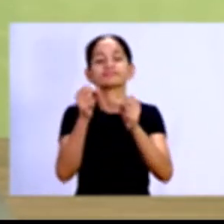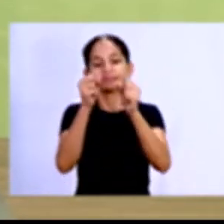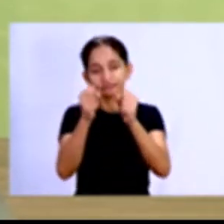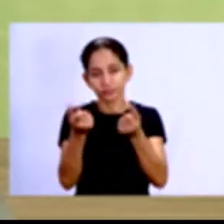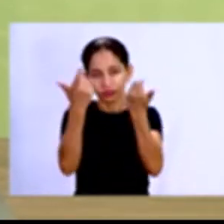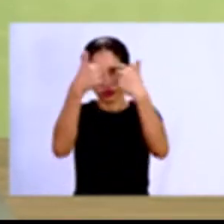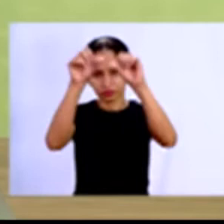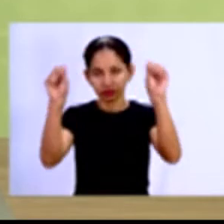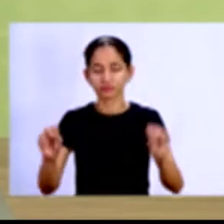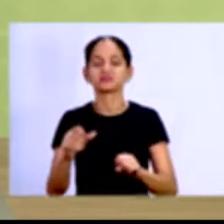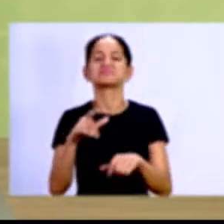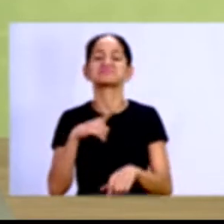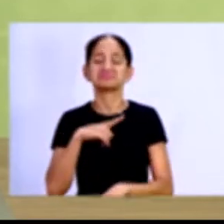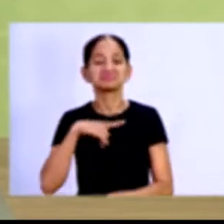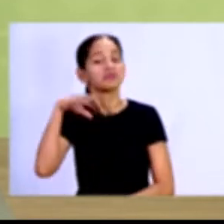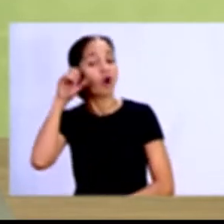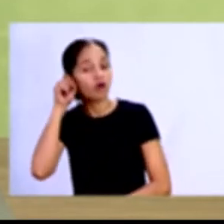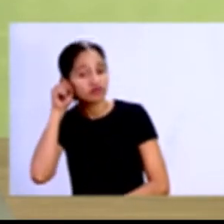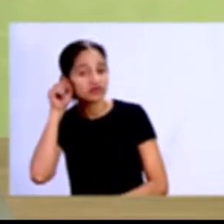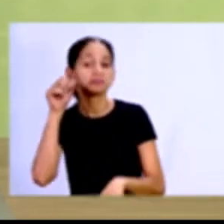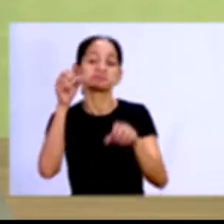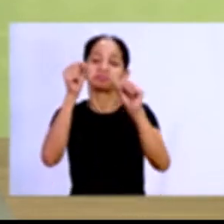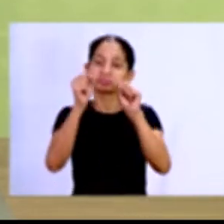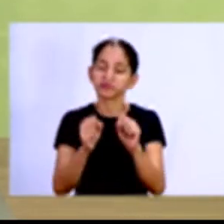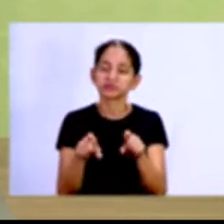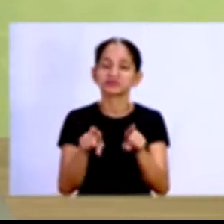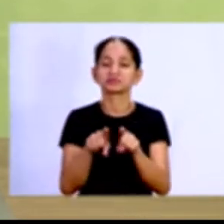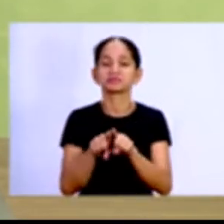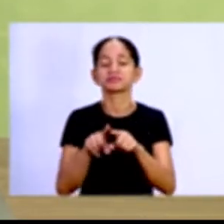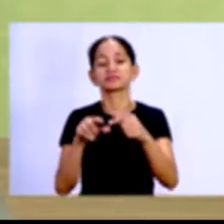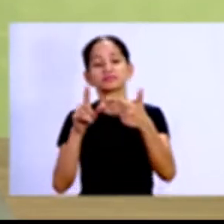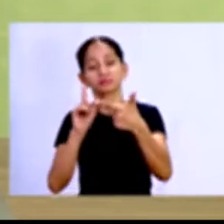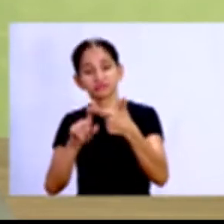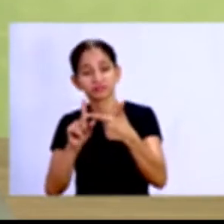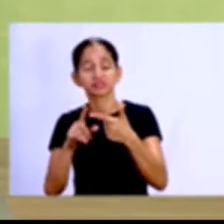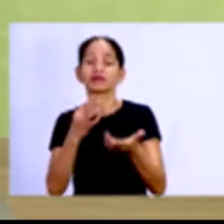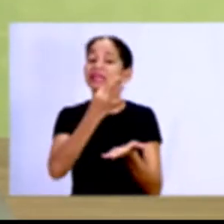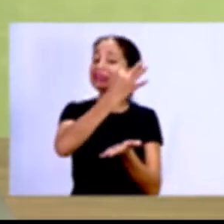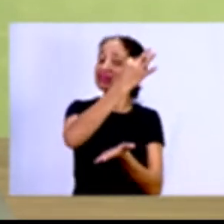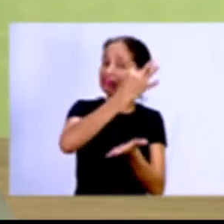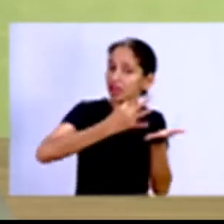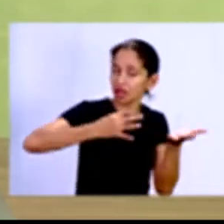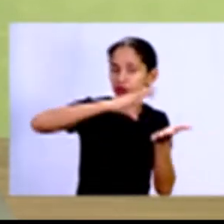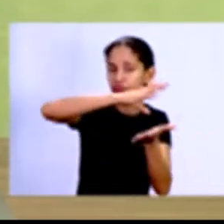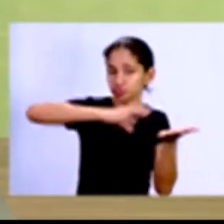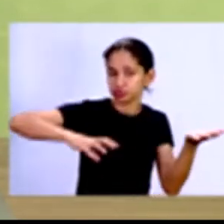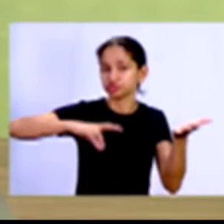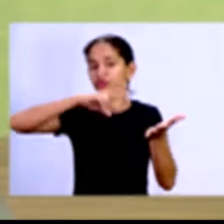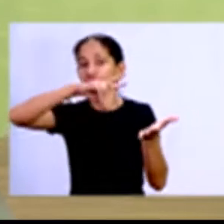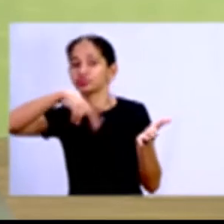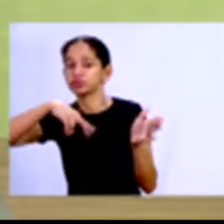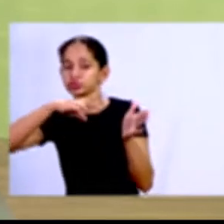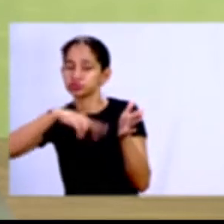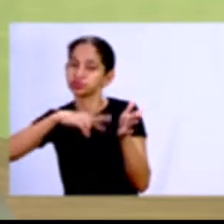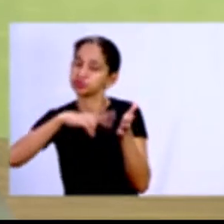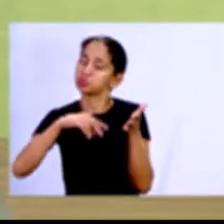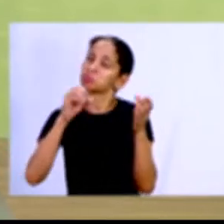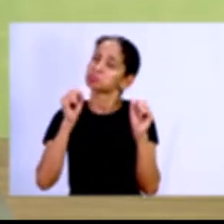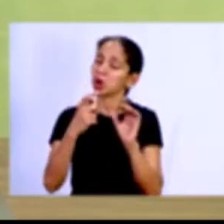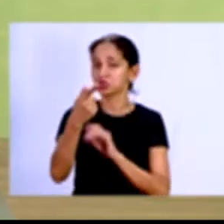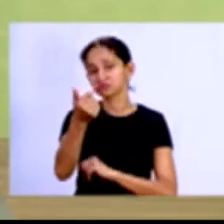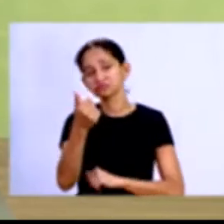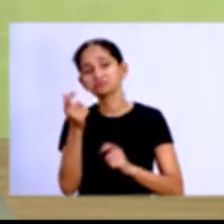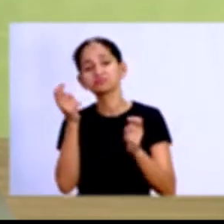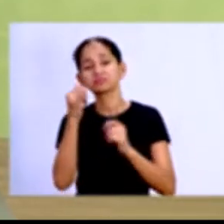mundial, você tem as rádios, você tem as TVs, né? Você tem o texto, né? Então facilita por isso hoje